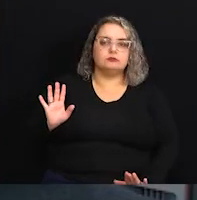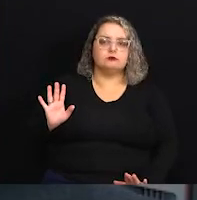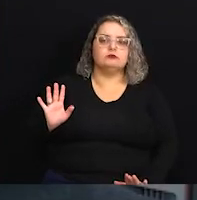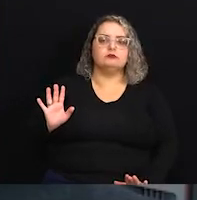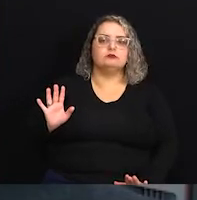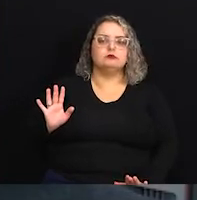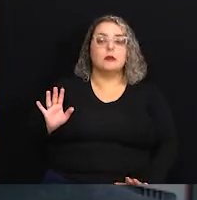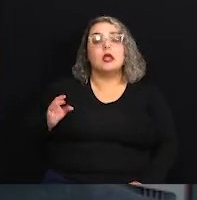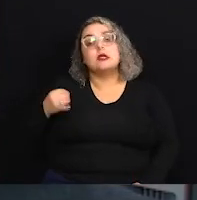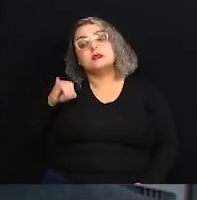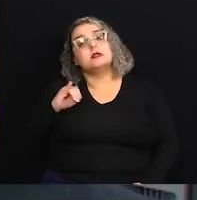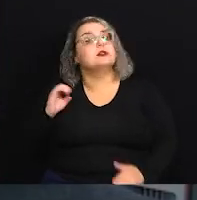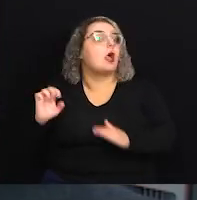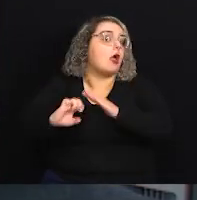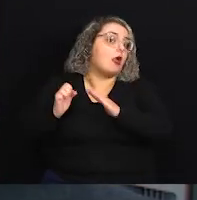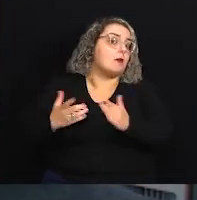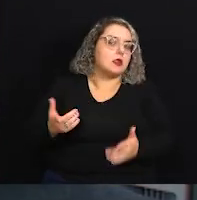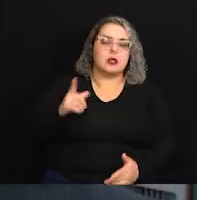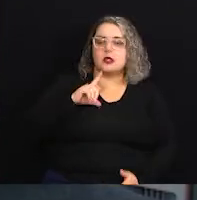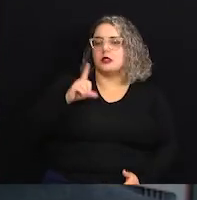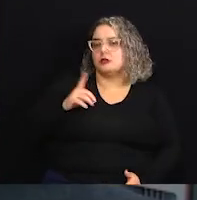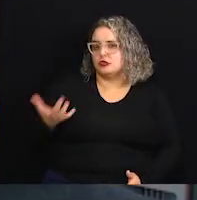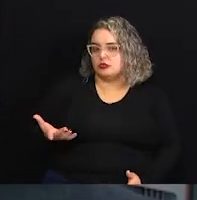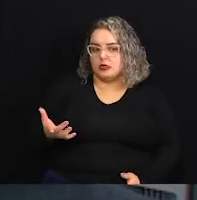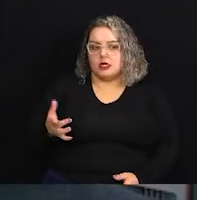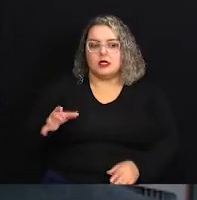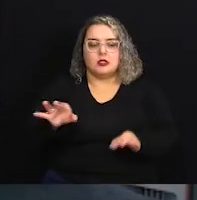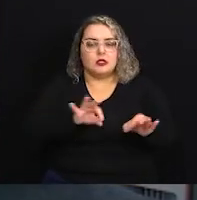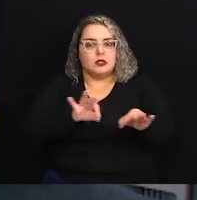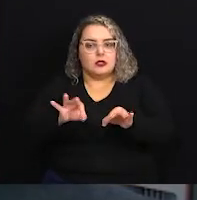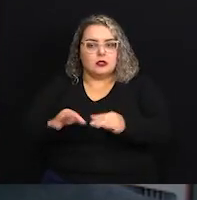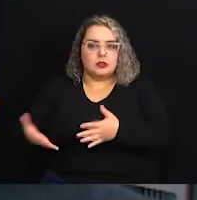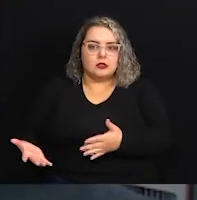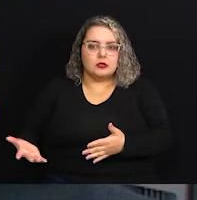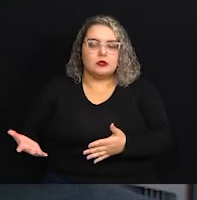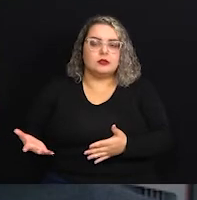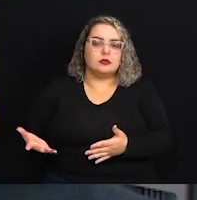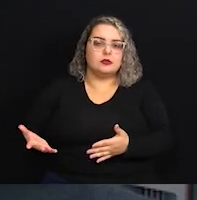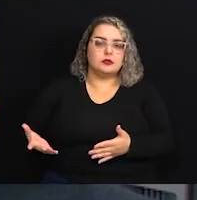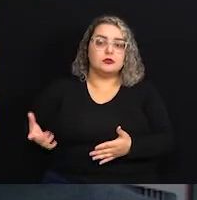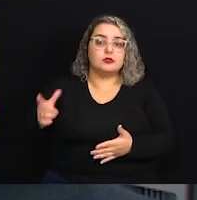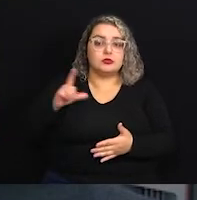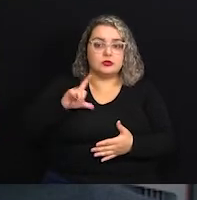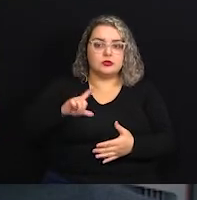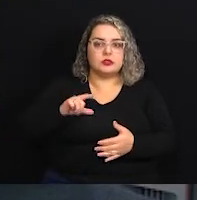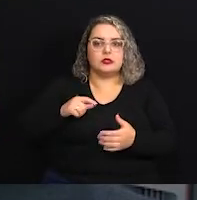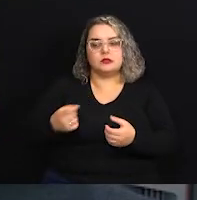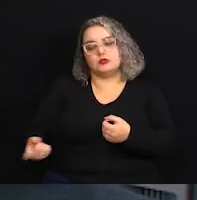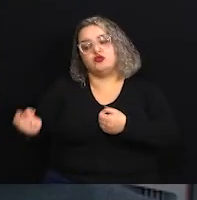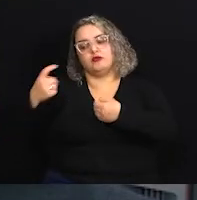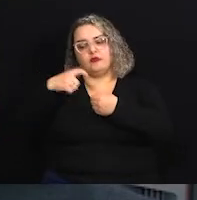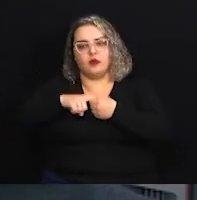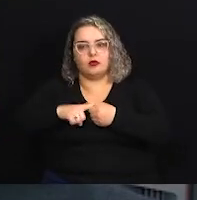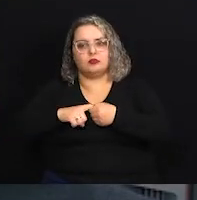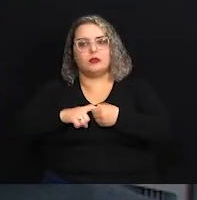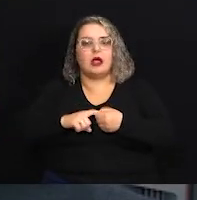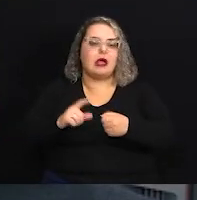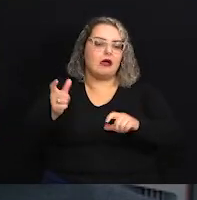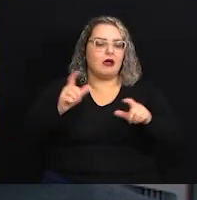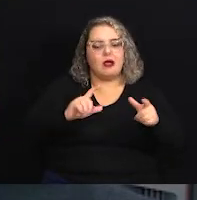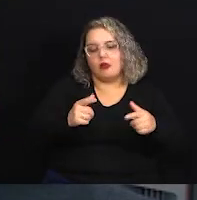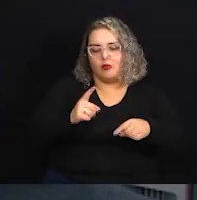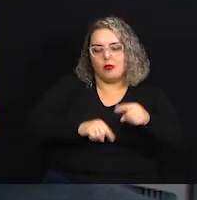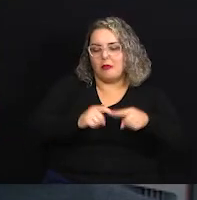Então, se a empresa tiver esse projeto de ter esse caminho reverso, aí eu acho que vai